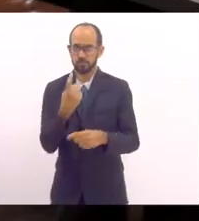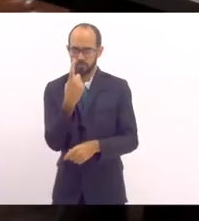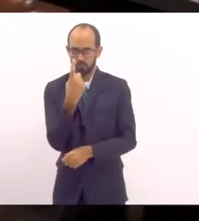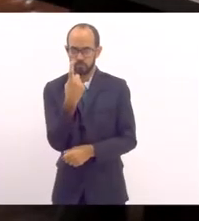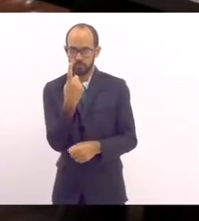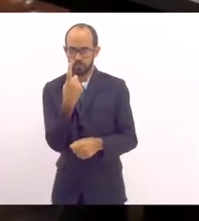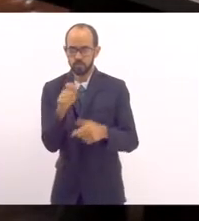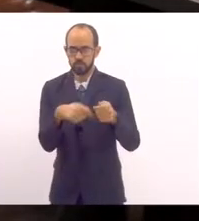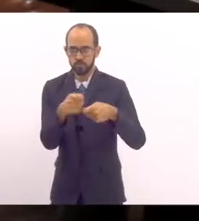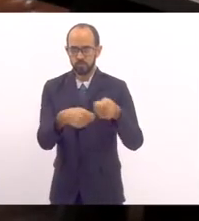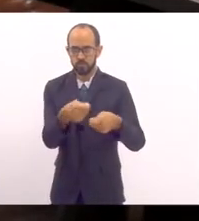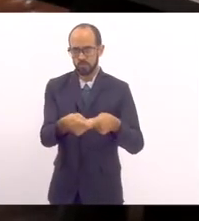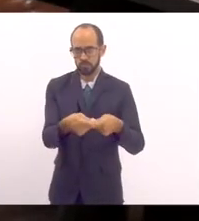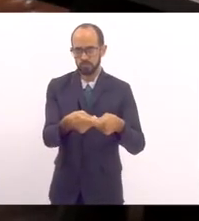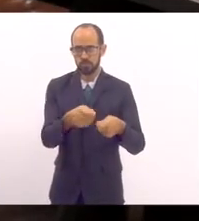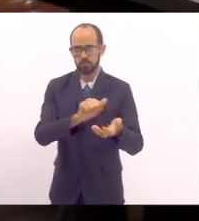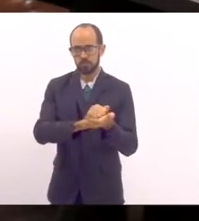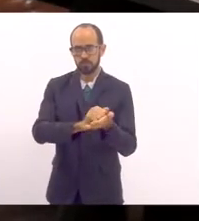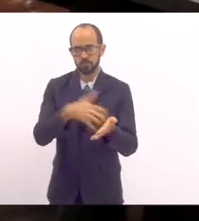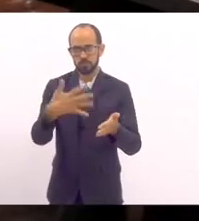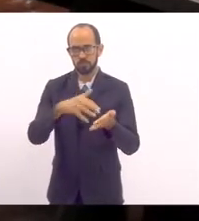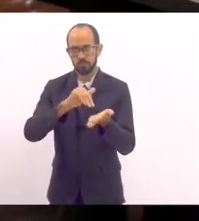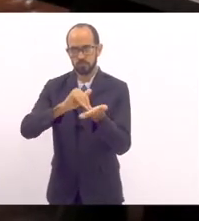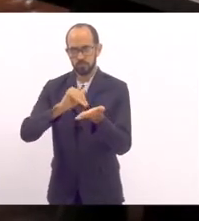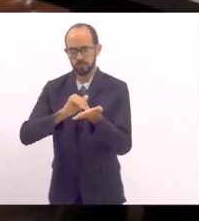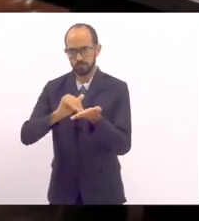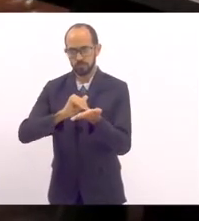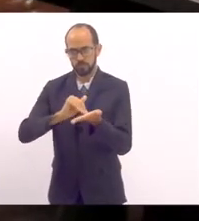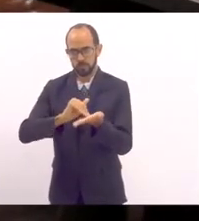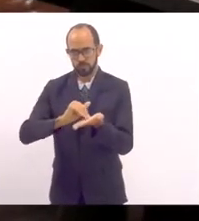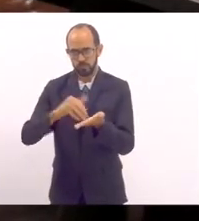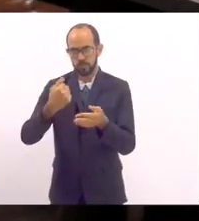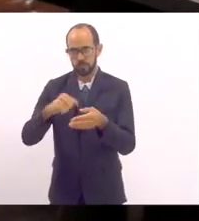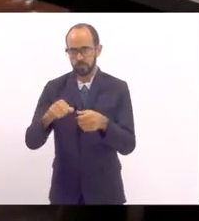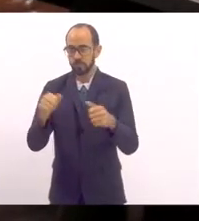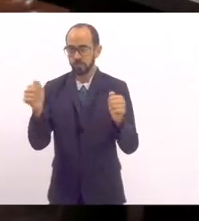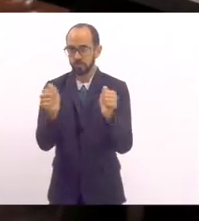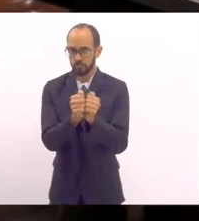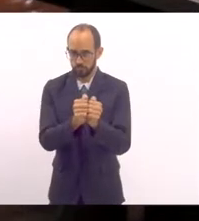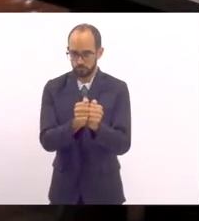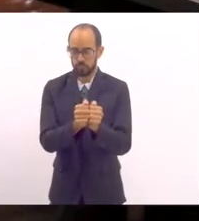várias secretarias de Estado precisam estar colocadas aqui,